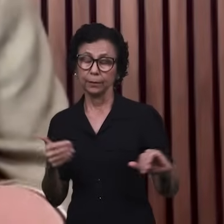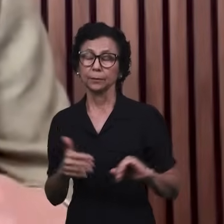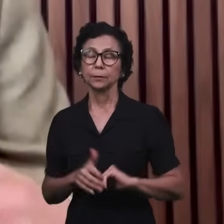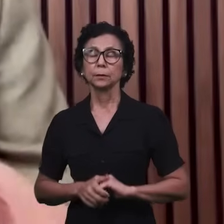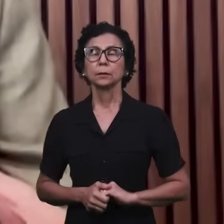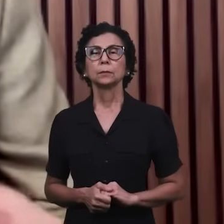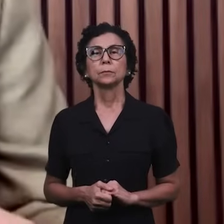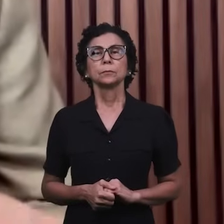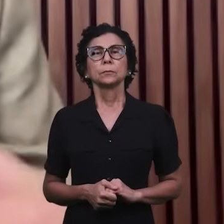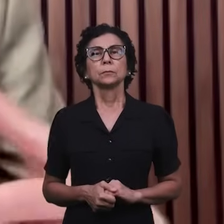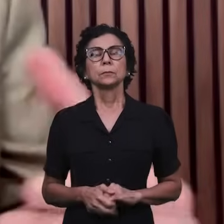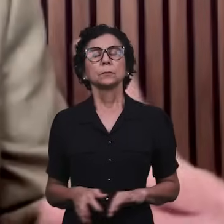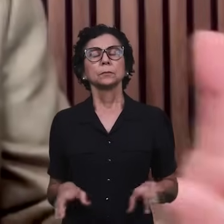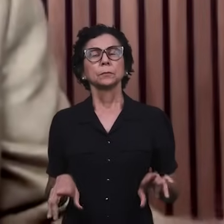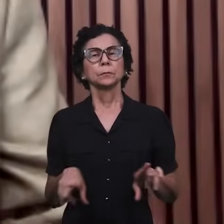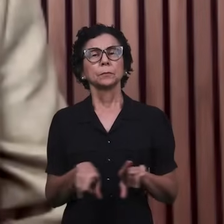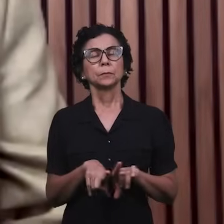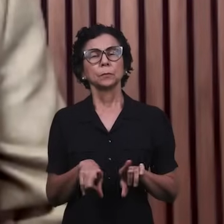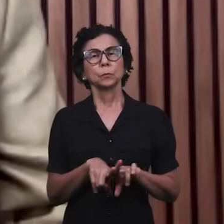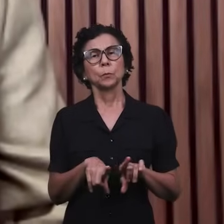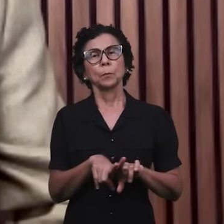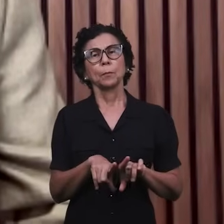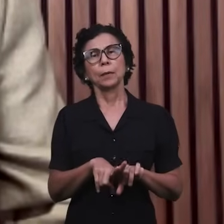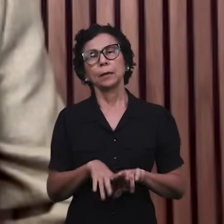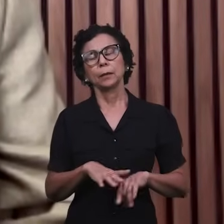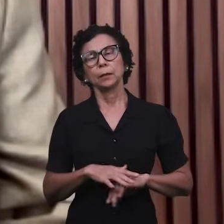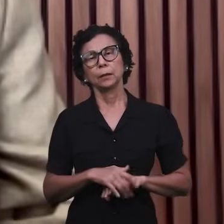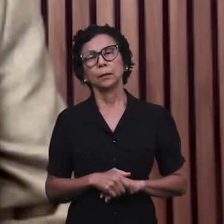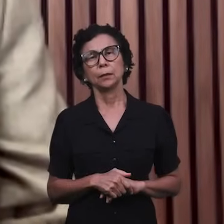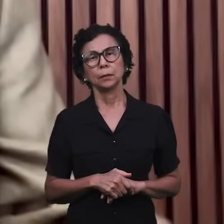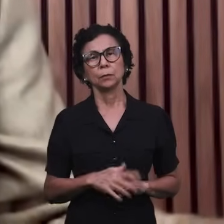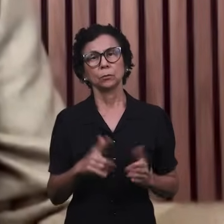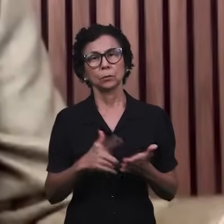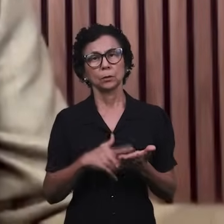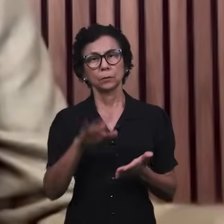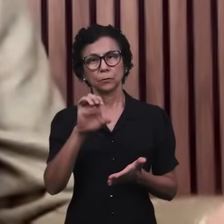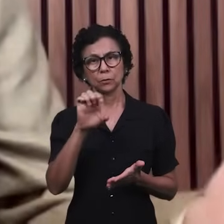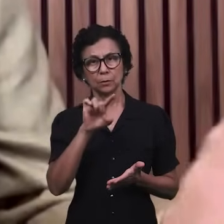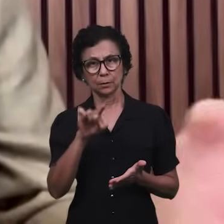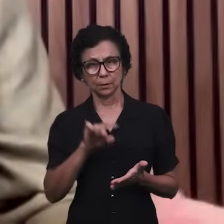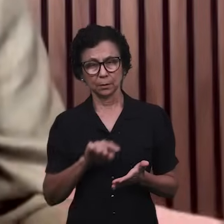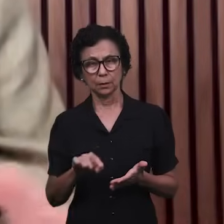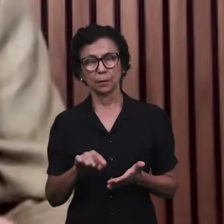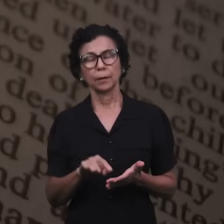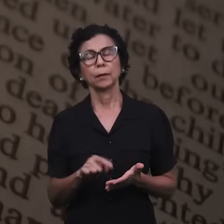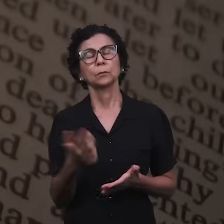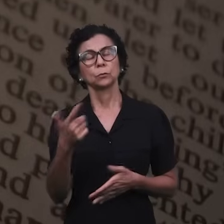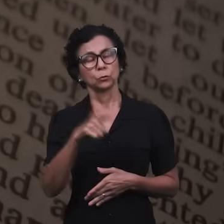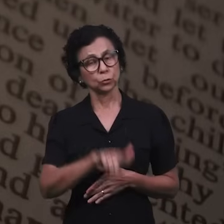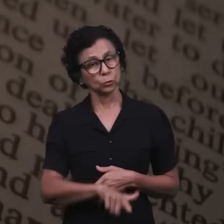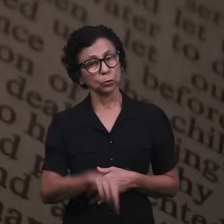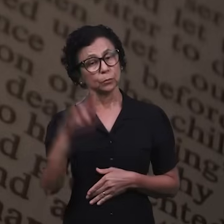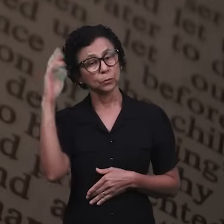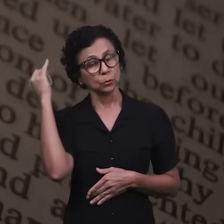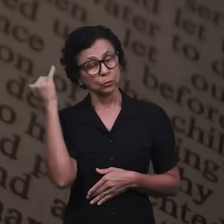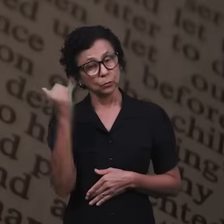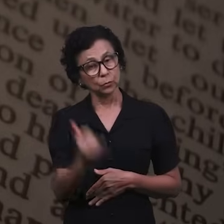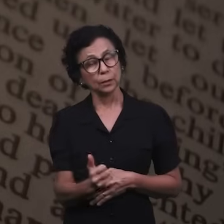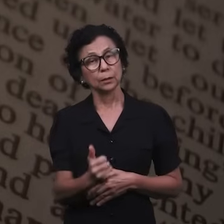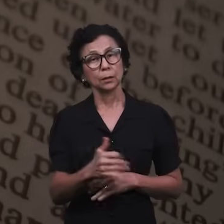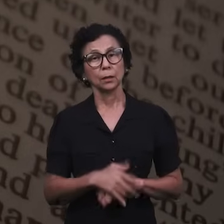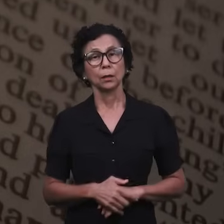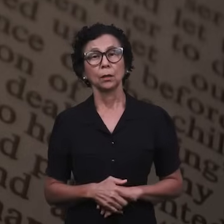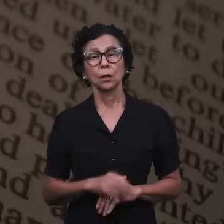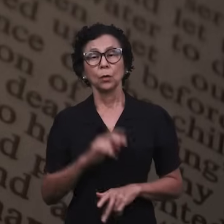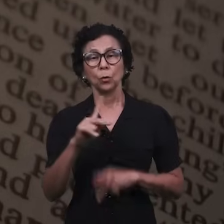a palavra de Deus, desde o Pentateuco, né? E depois isso, lá no livro de Ezequiel, é reforçado, né? E disse